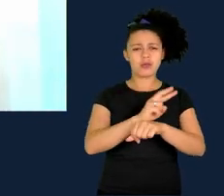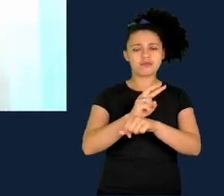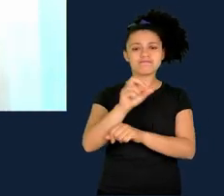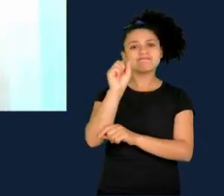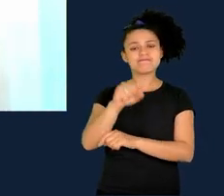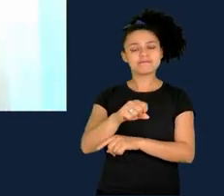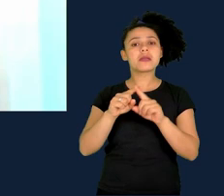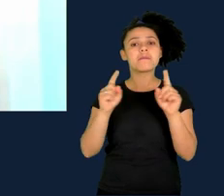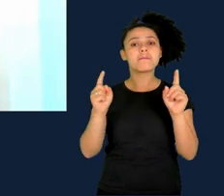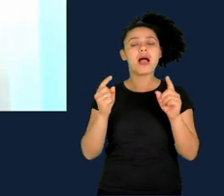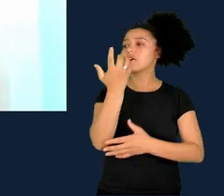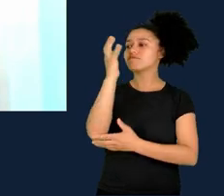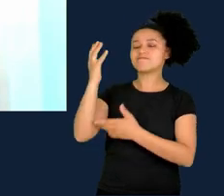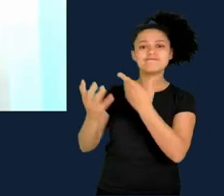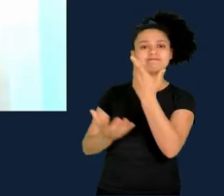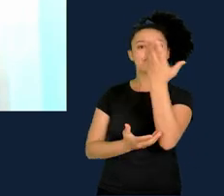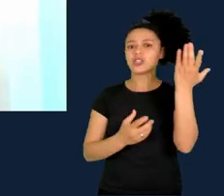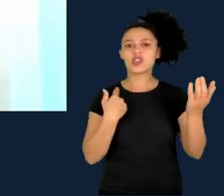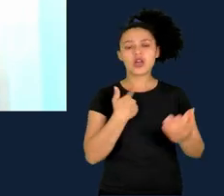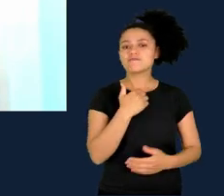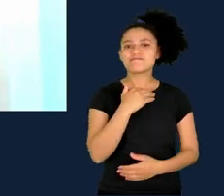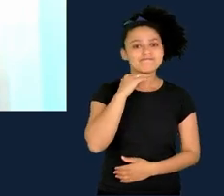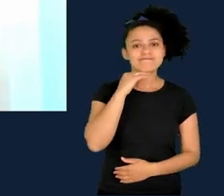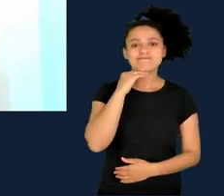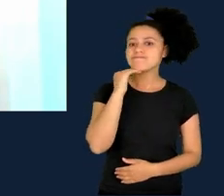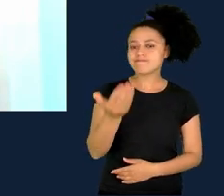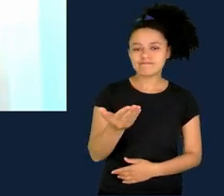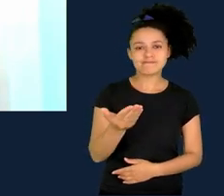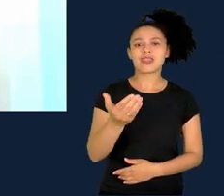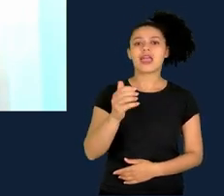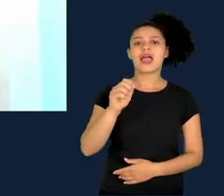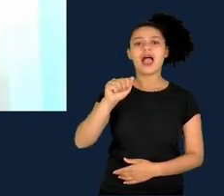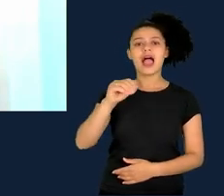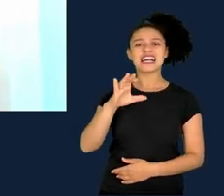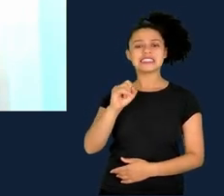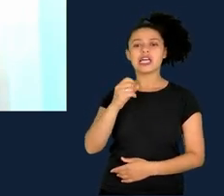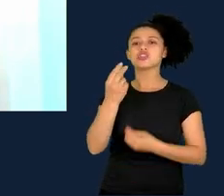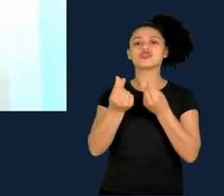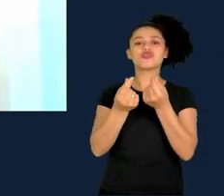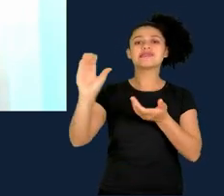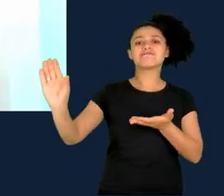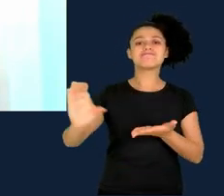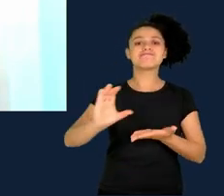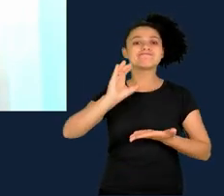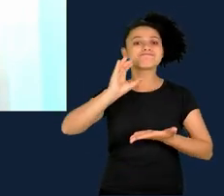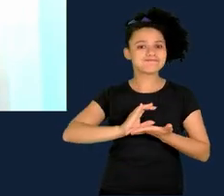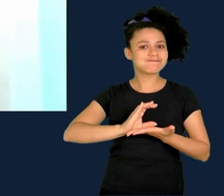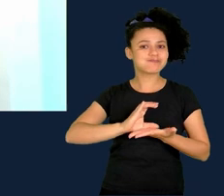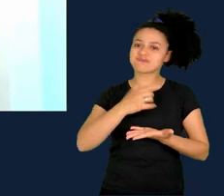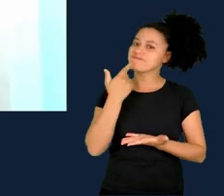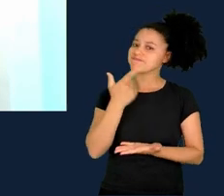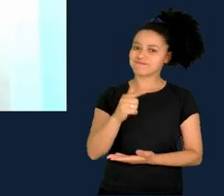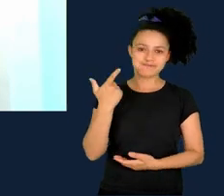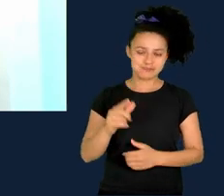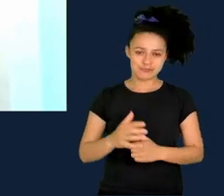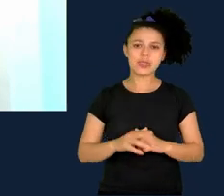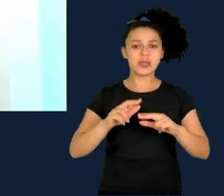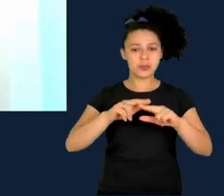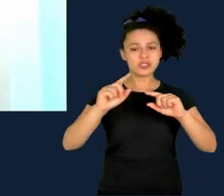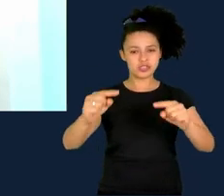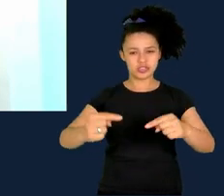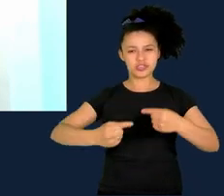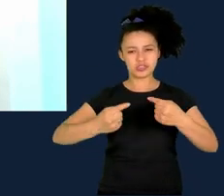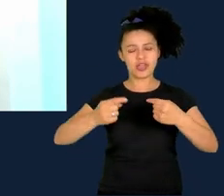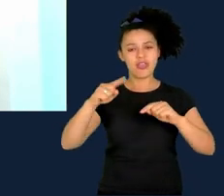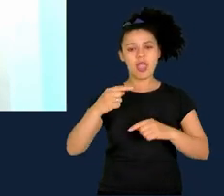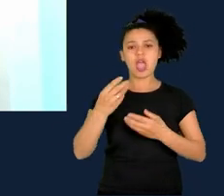da floresta, mas a gente não consegue ter acesso ao financiamento nesse caso. Então, acho que o desafio é